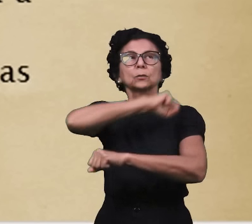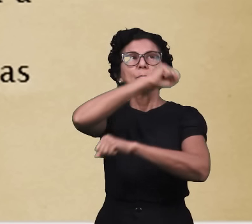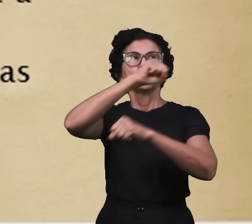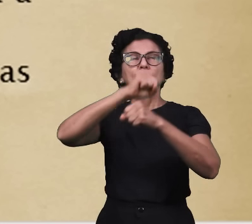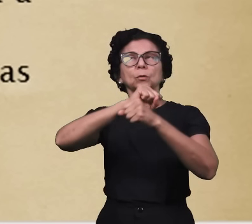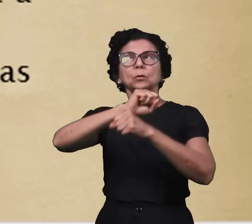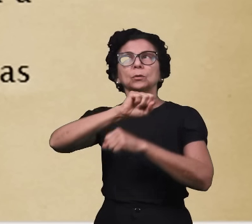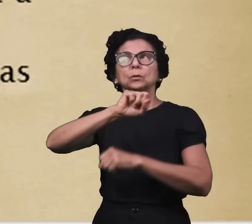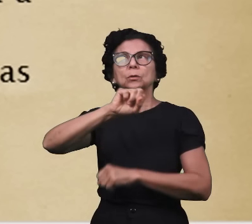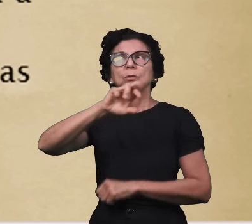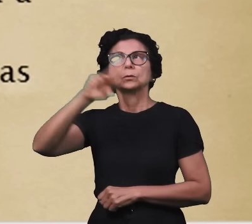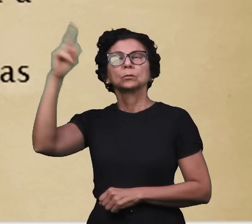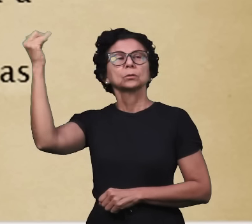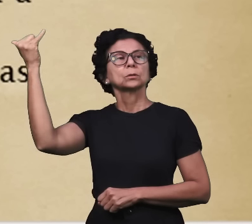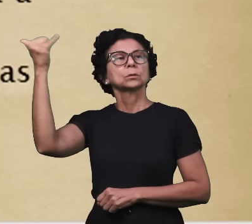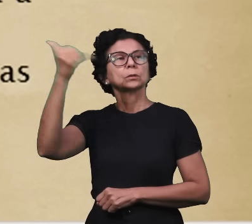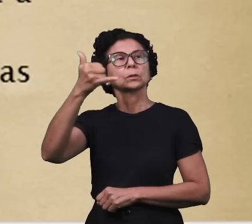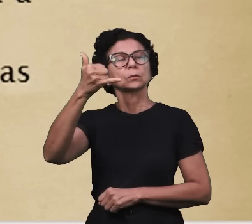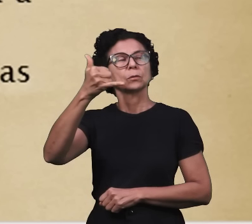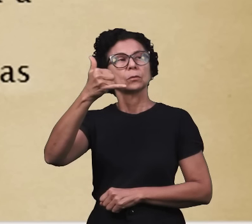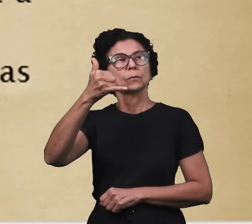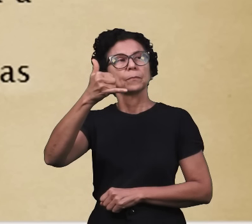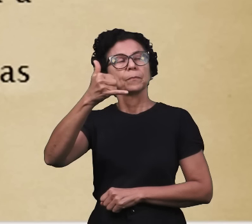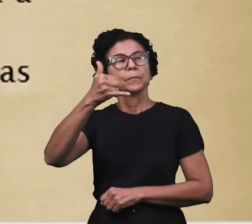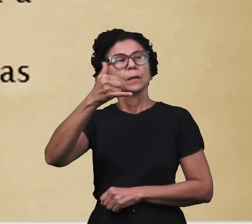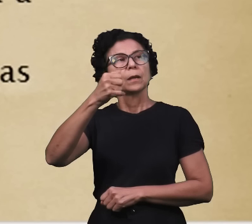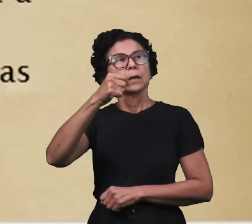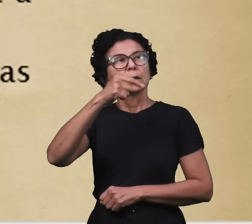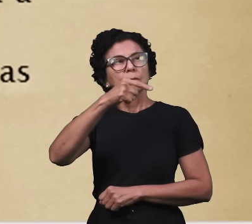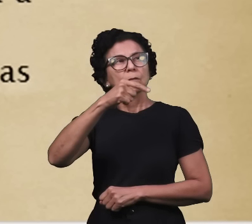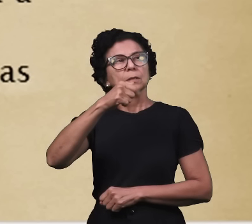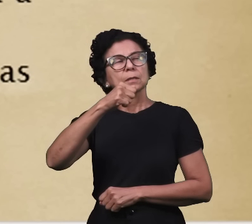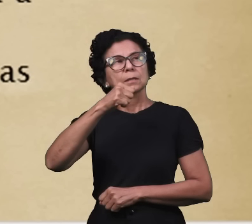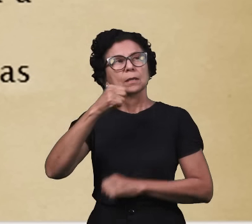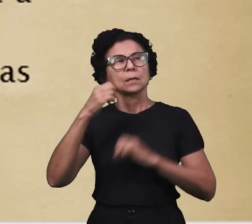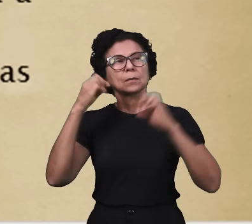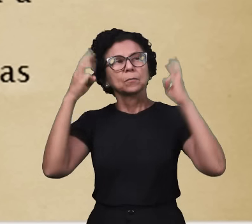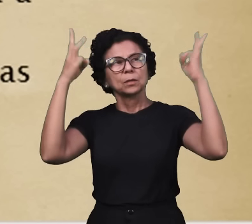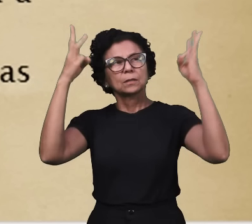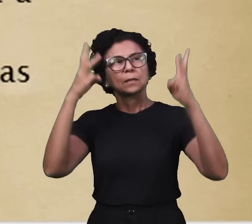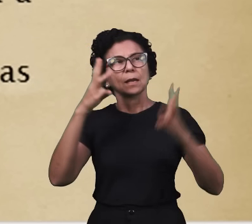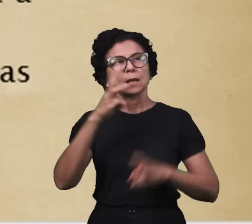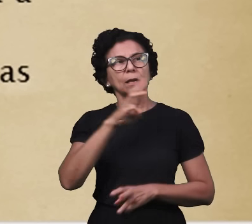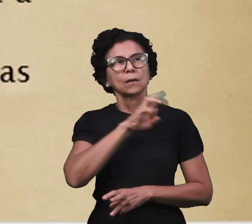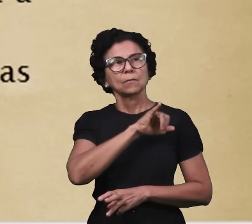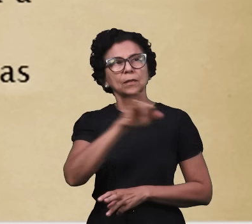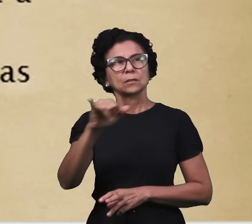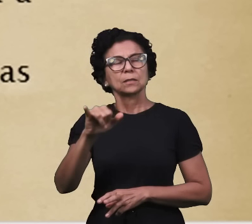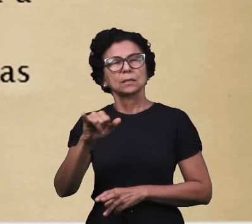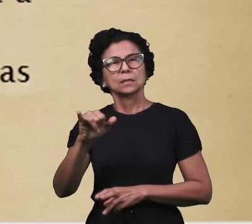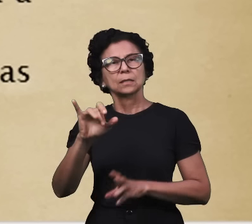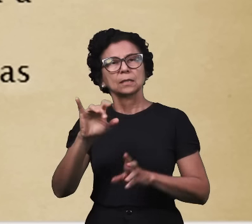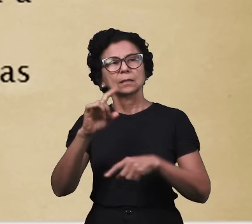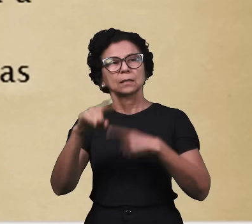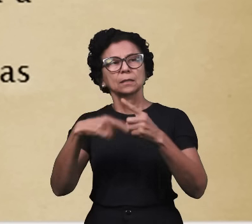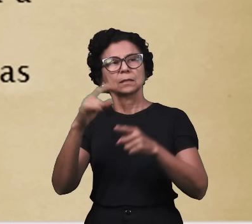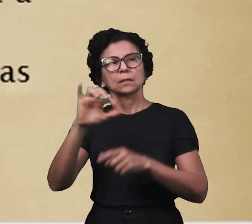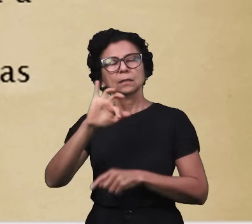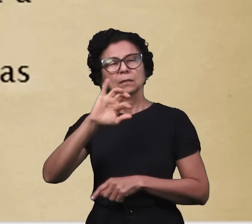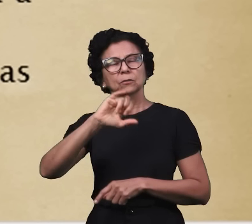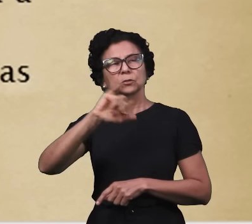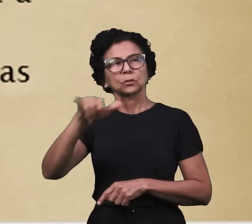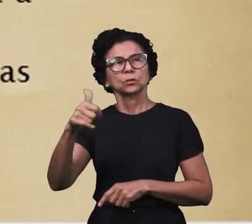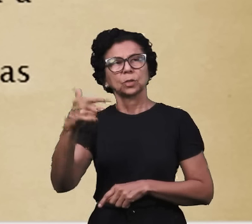dizendo: Assim falarás à casa de Jacó, e anunciarás aos filhos de